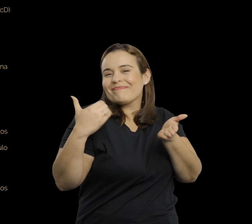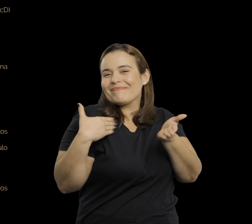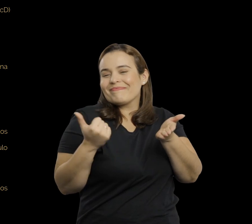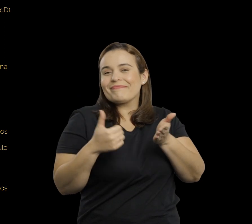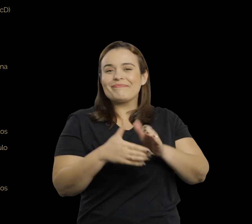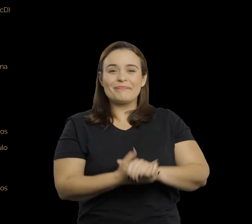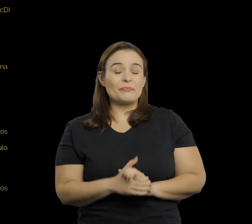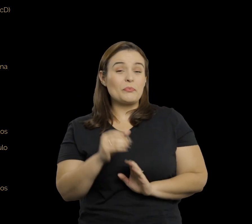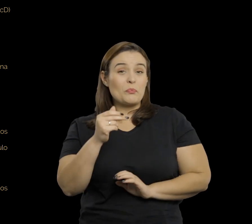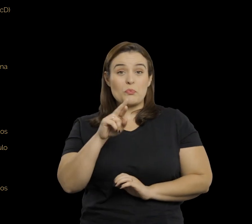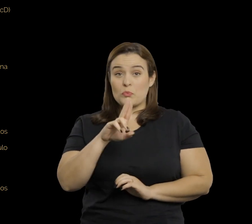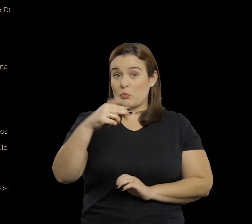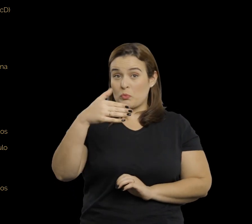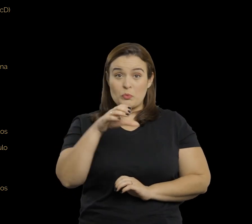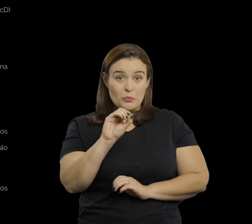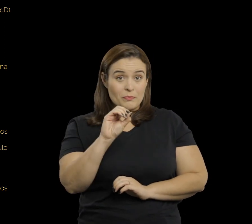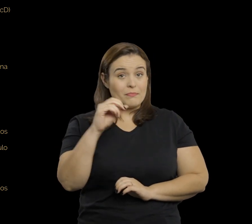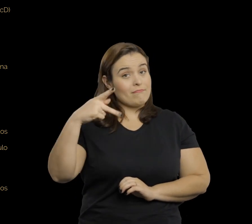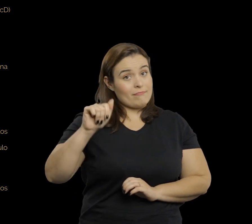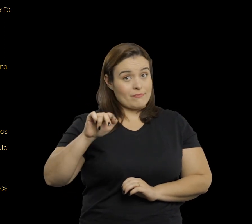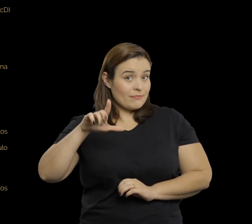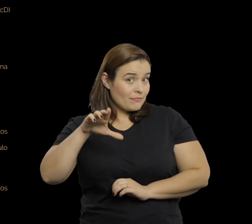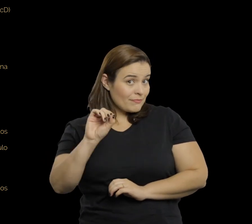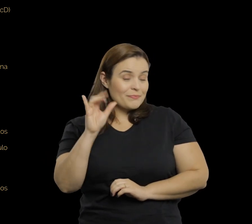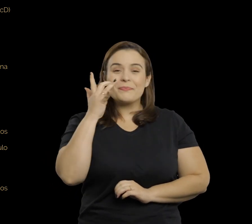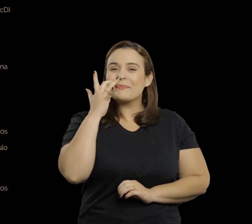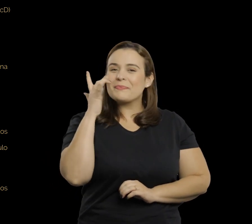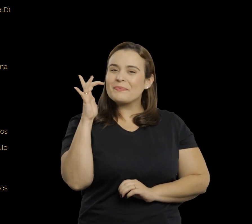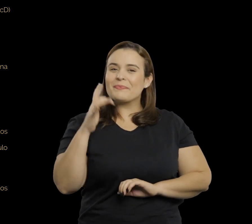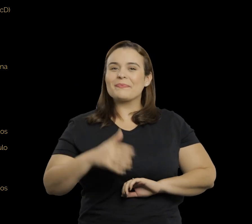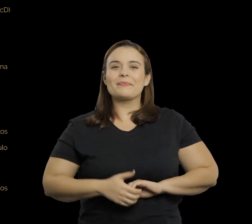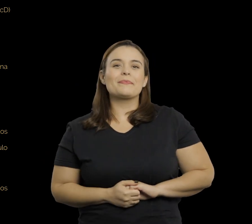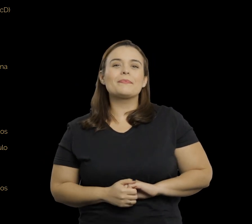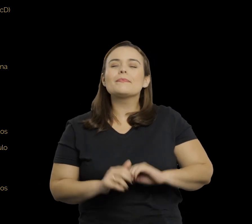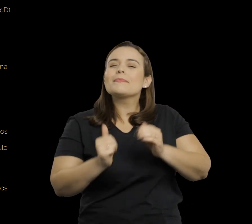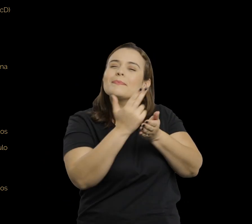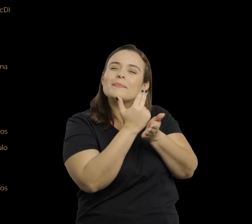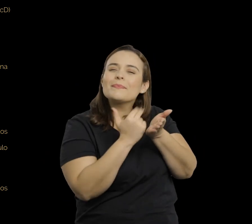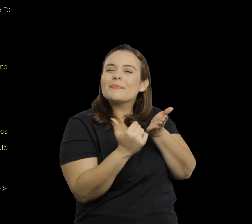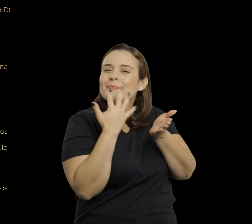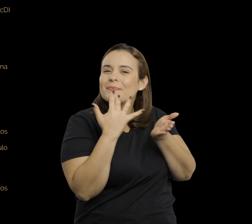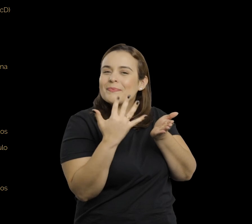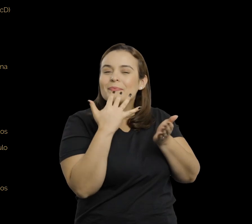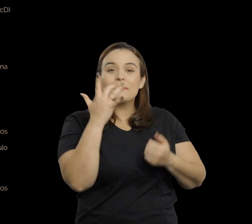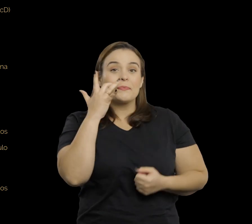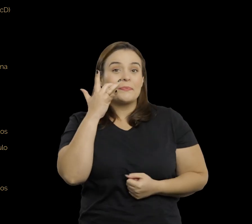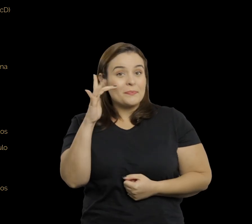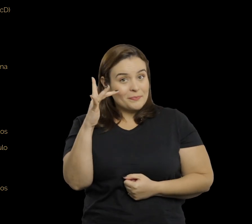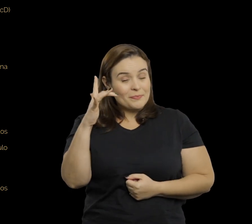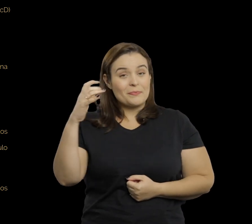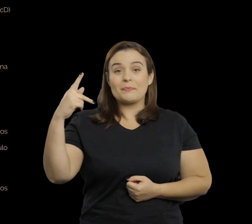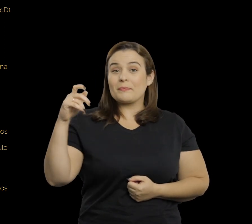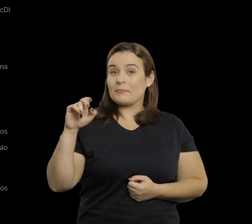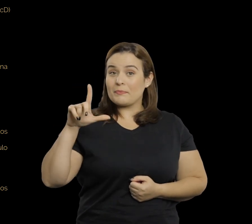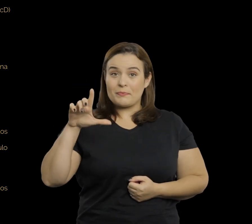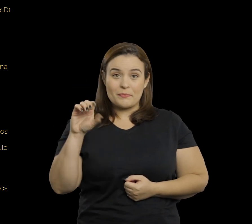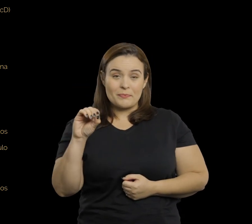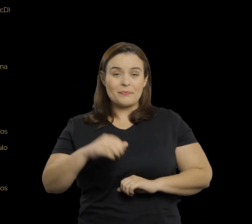Bruno Treviso, Paulo Castro e Meg Miranda. Colorização, Meg Miranda e Paulo